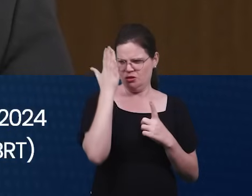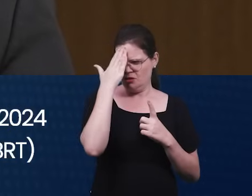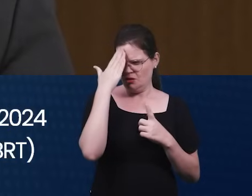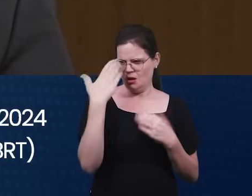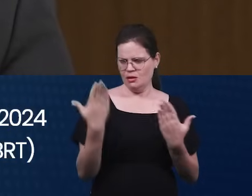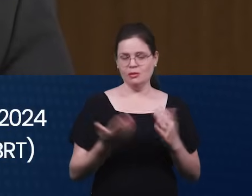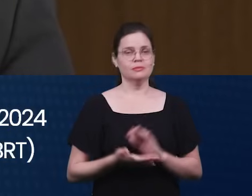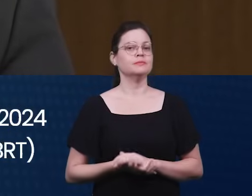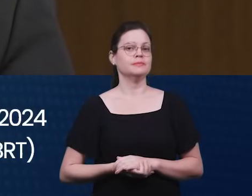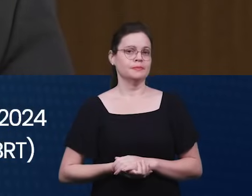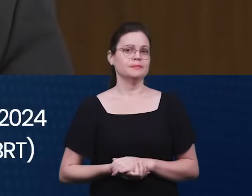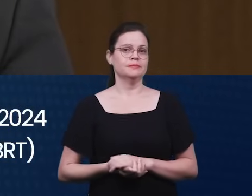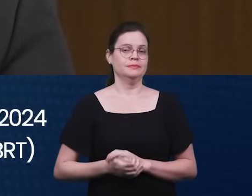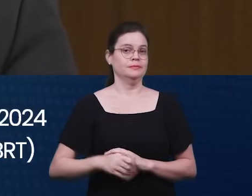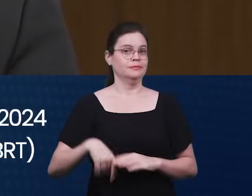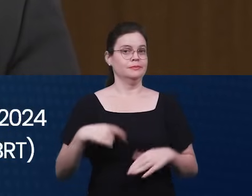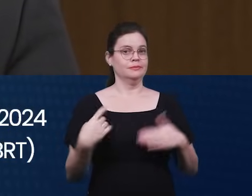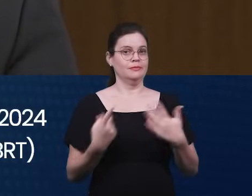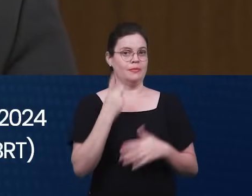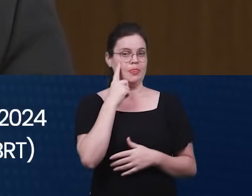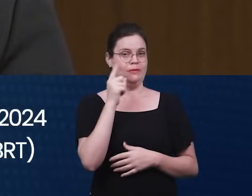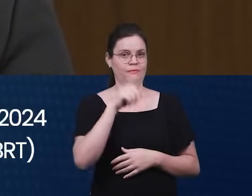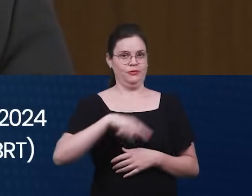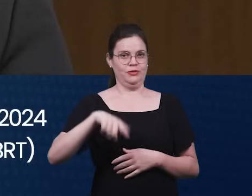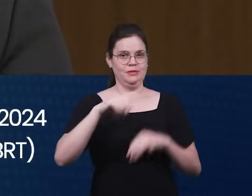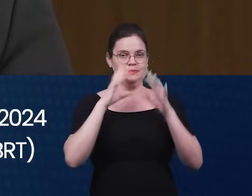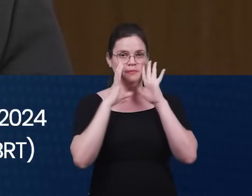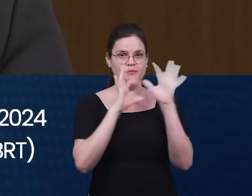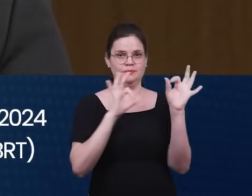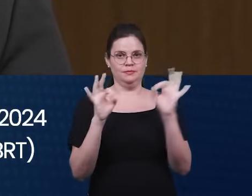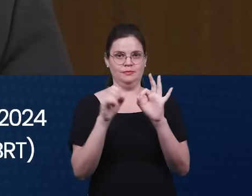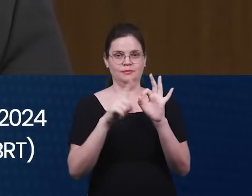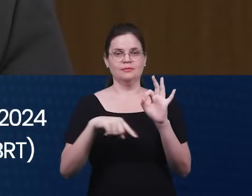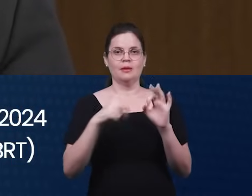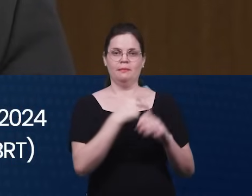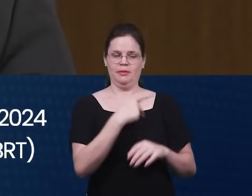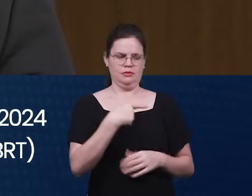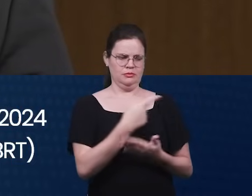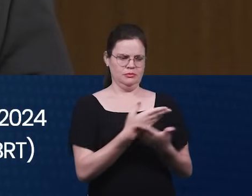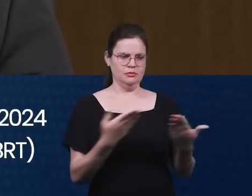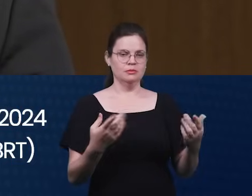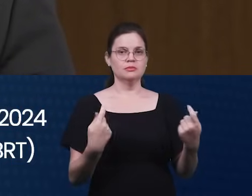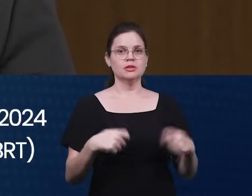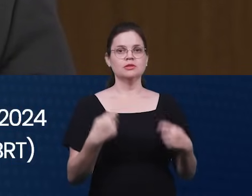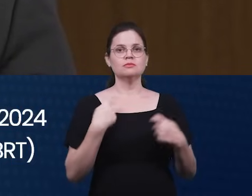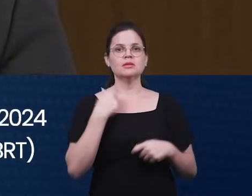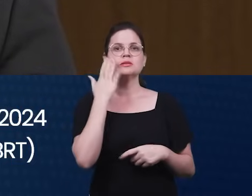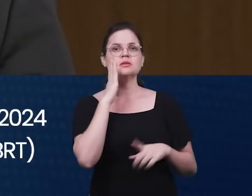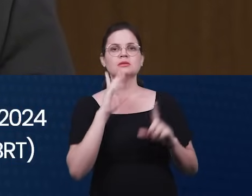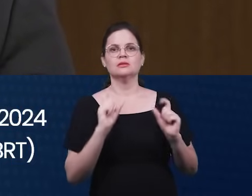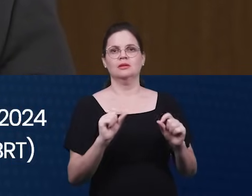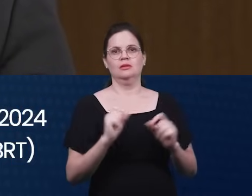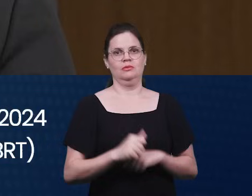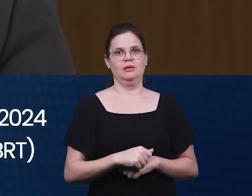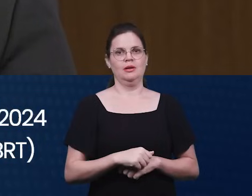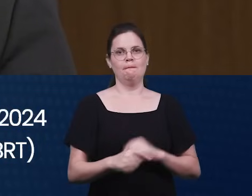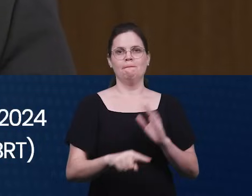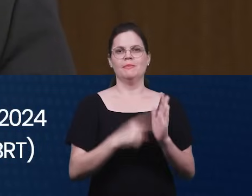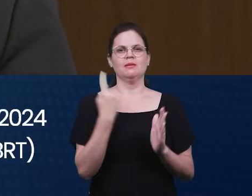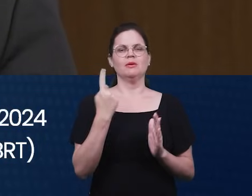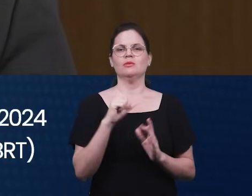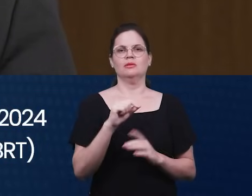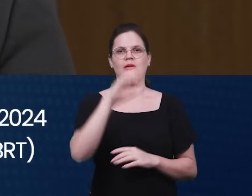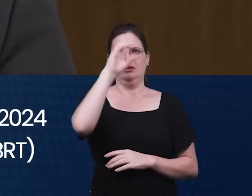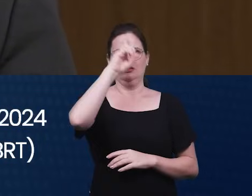primeiro pastor sge aqueles que nos acompanham que também os demais pastores nós vemos o amor de Deus pela vida do